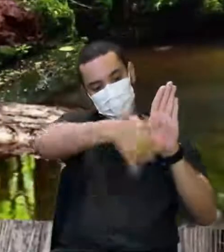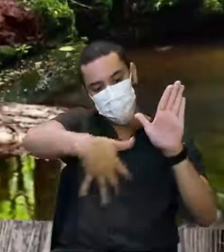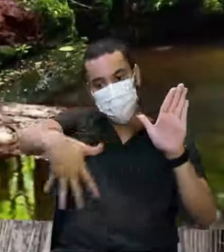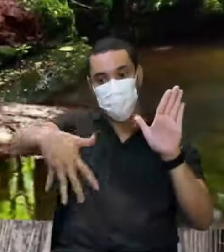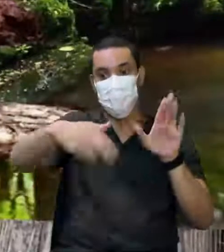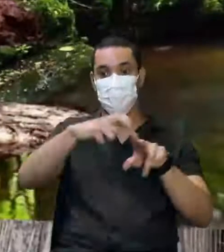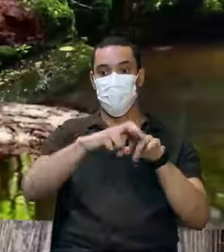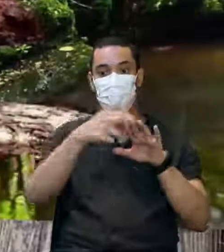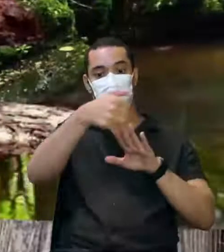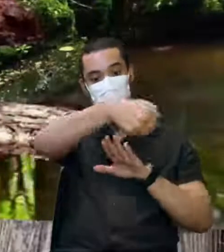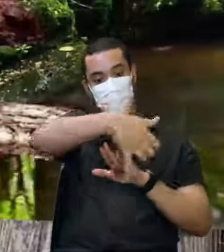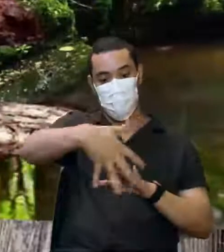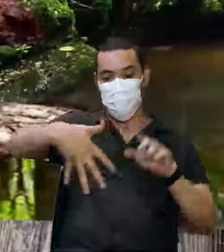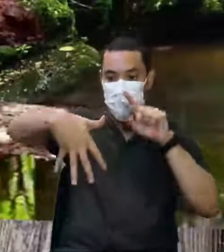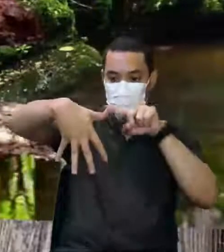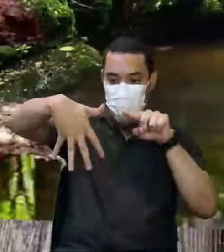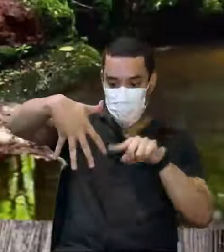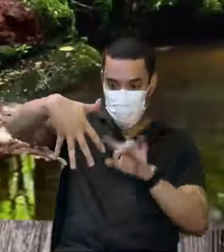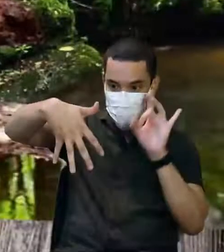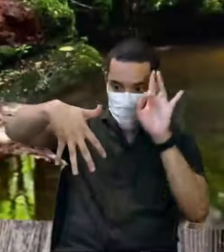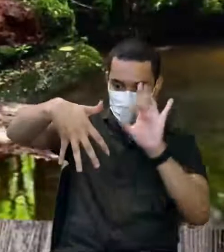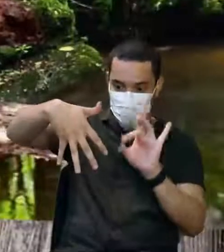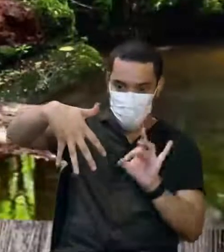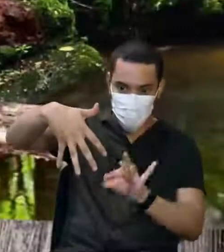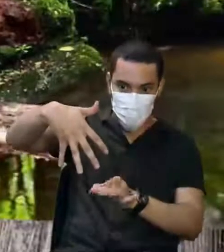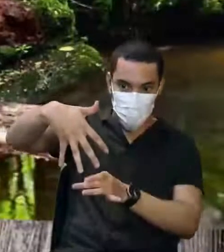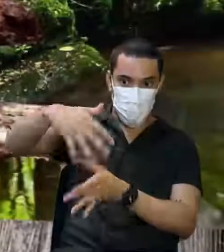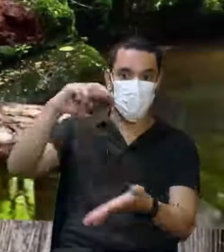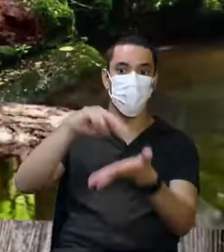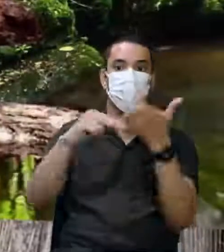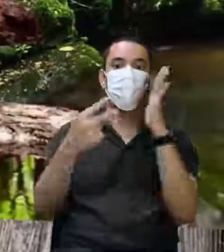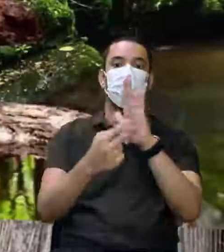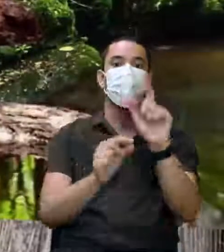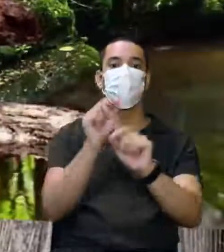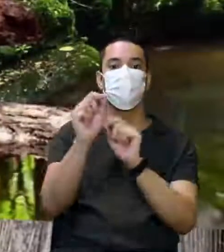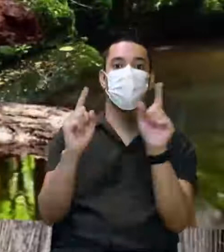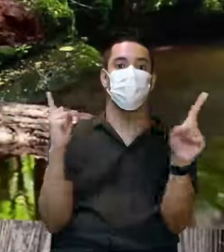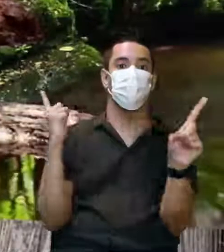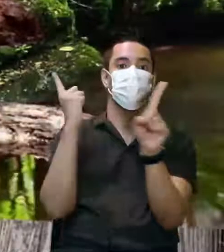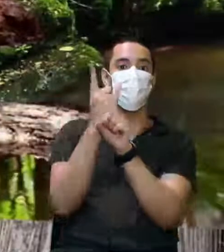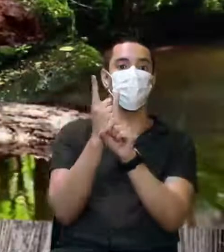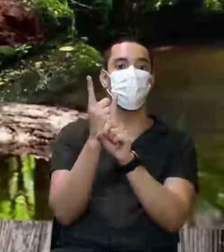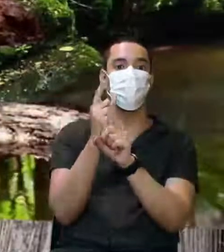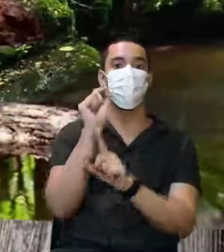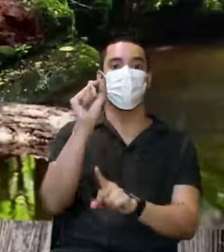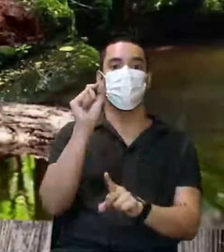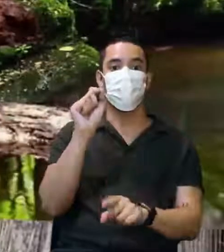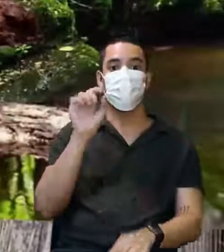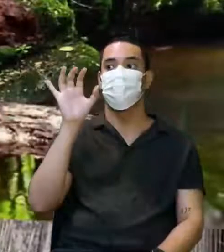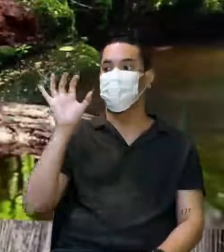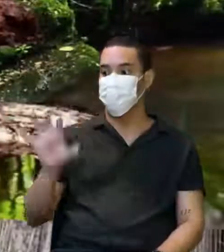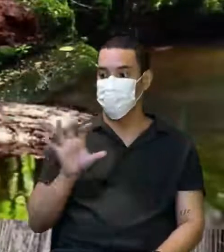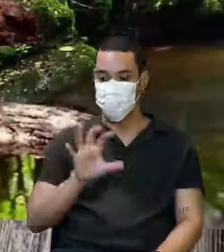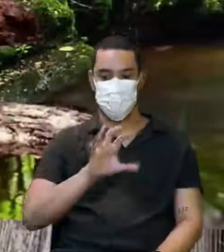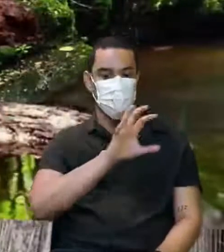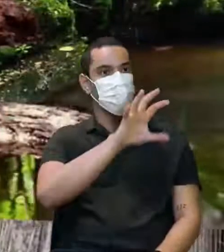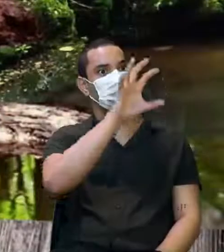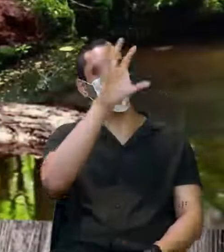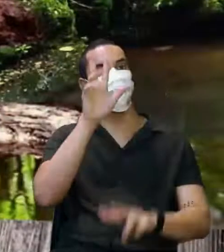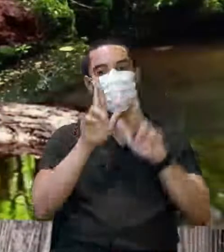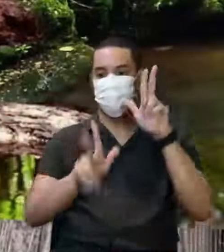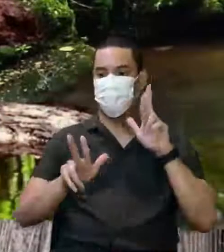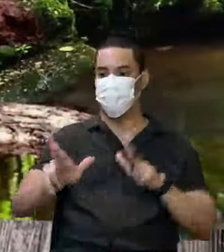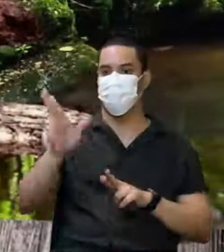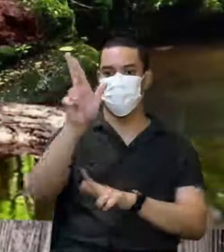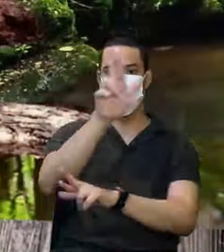desses que foram identificados, que eu vou já mostrar o nome para vocês, eles foram encontrados em uma região. Olha que